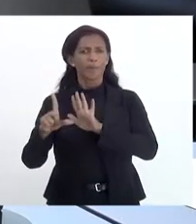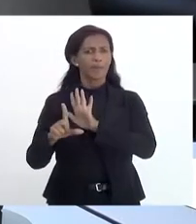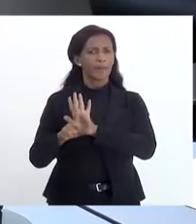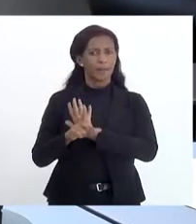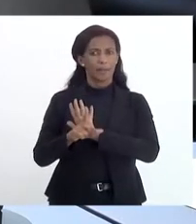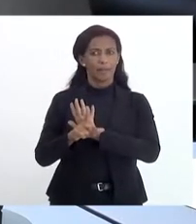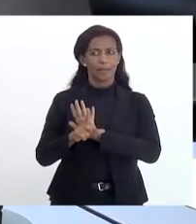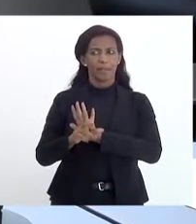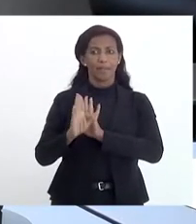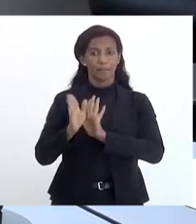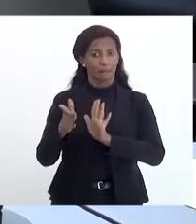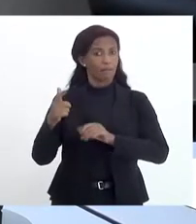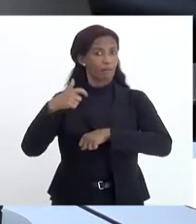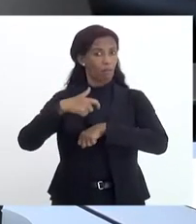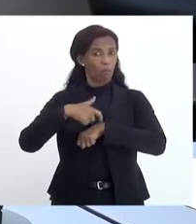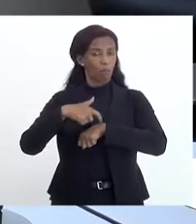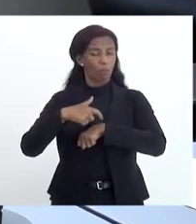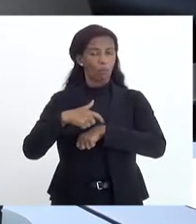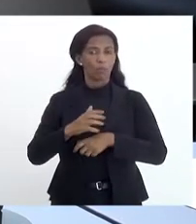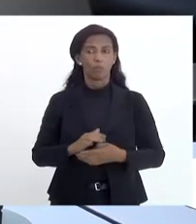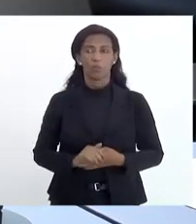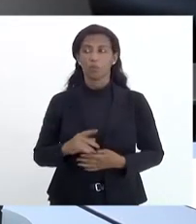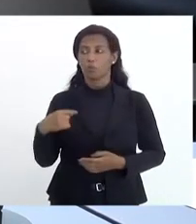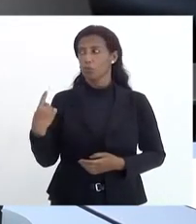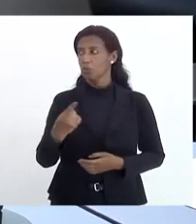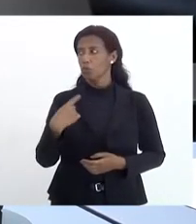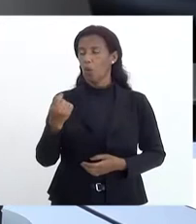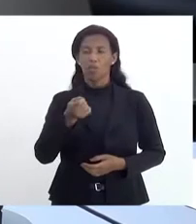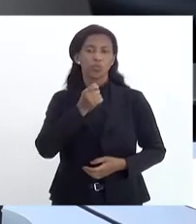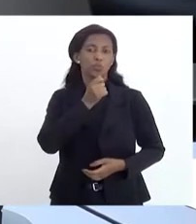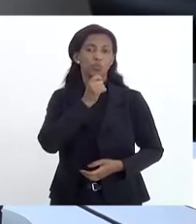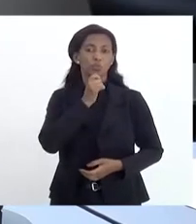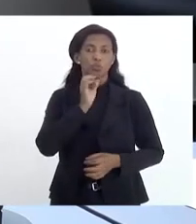esse presente momento nós não tínhamos